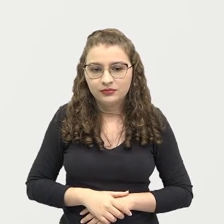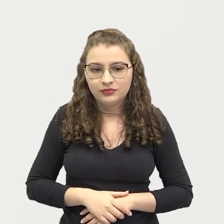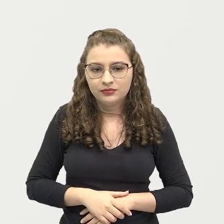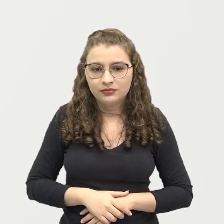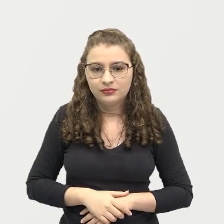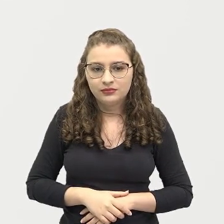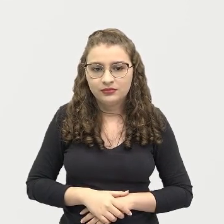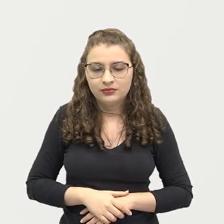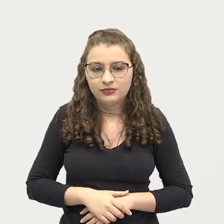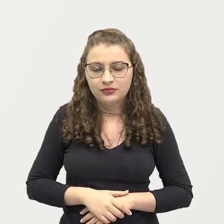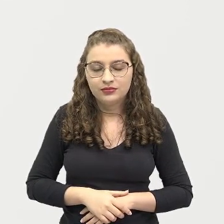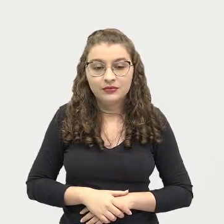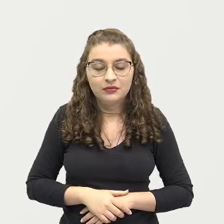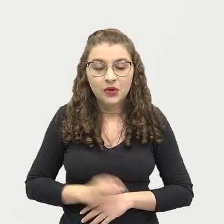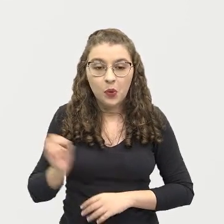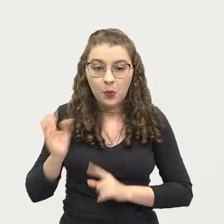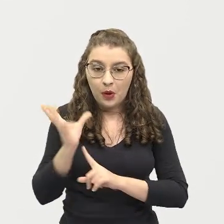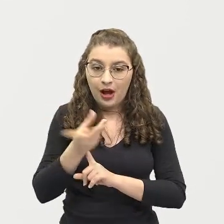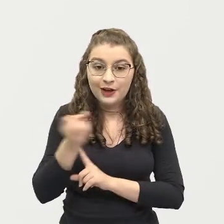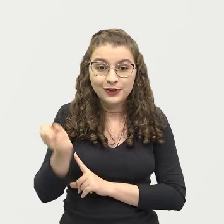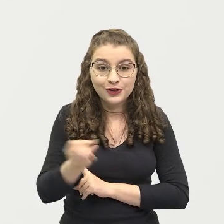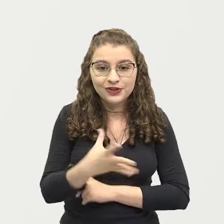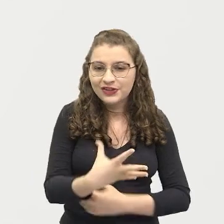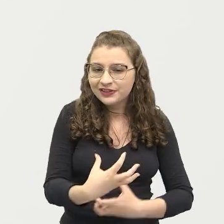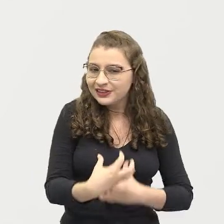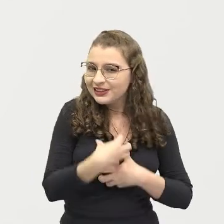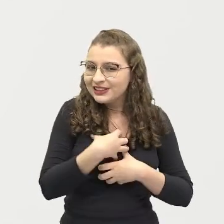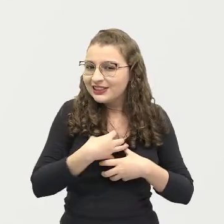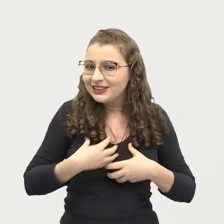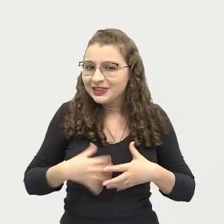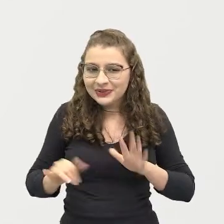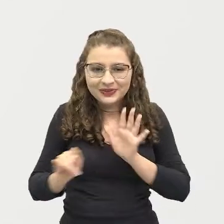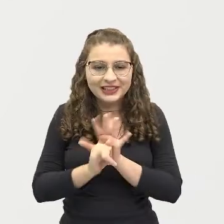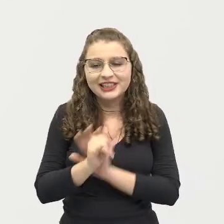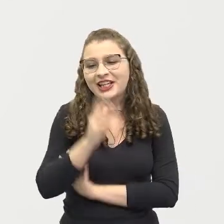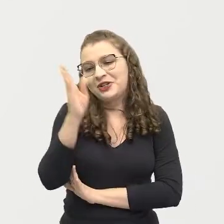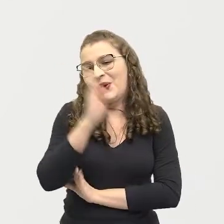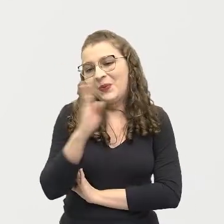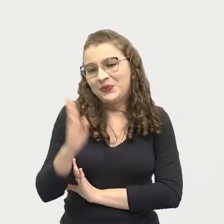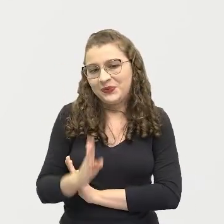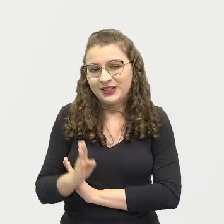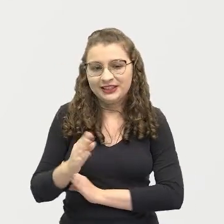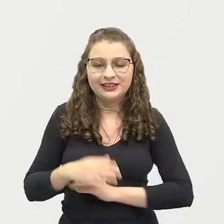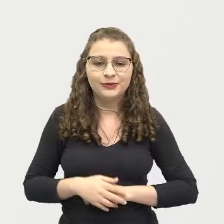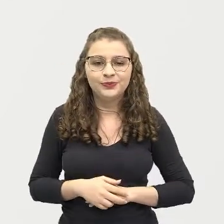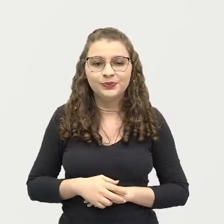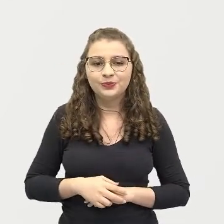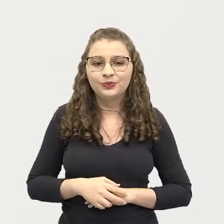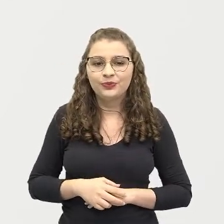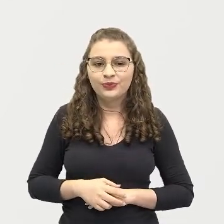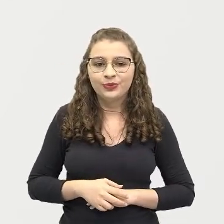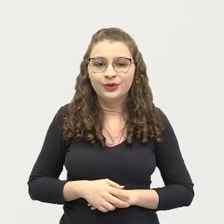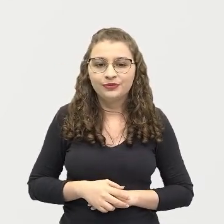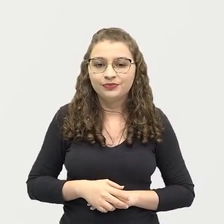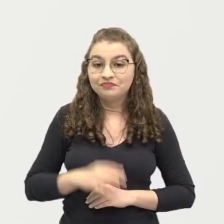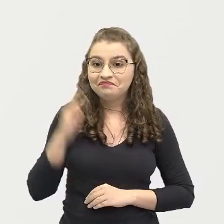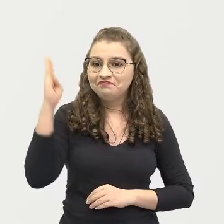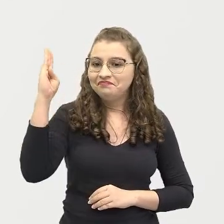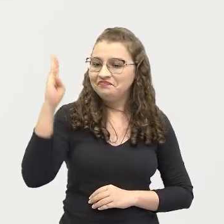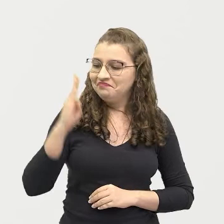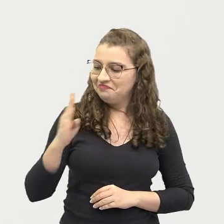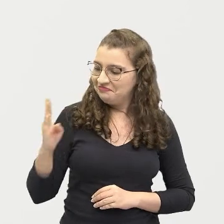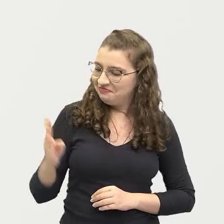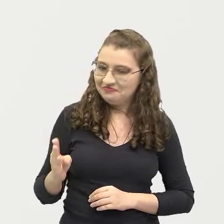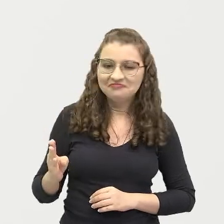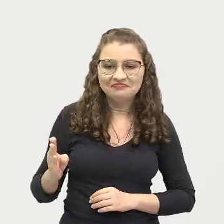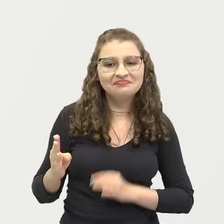Uma nova arte na paisagem e no nosso espírito, dentro da autêntica brasilidade. Sempre vai ter essa ideia, olha só, da brasilidade,